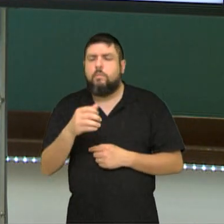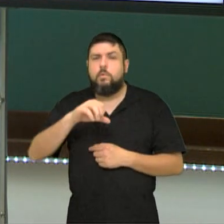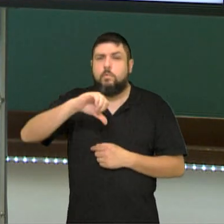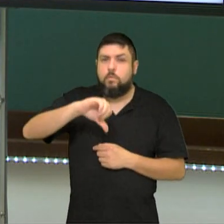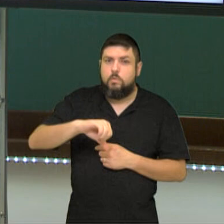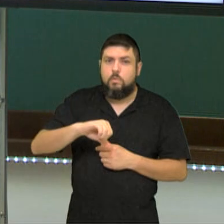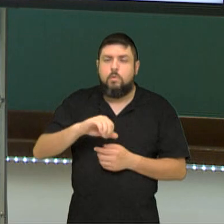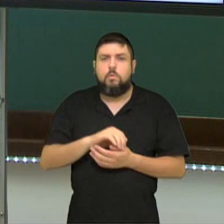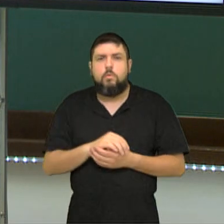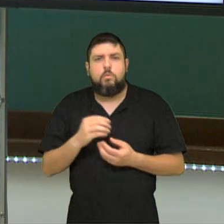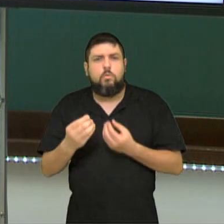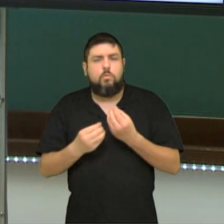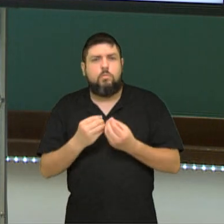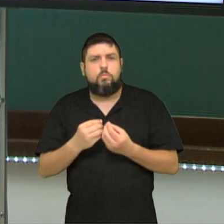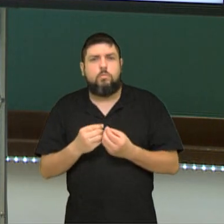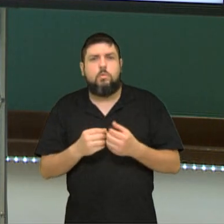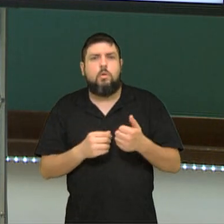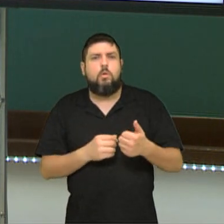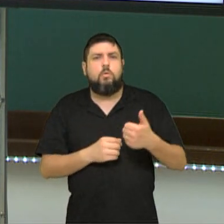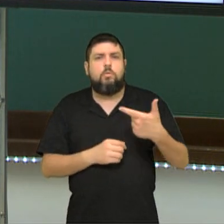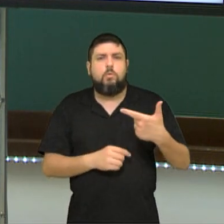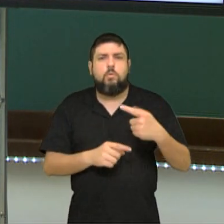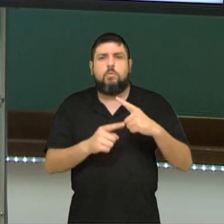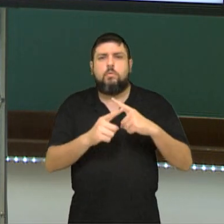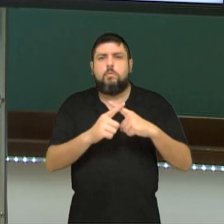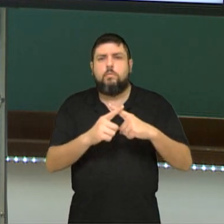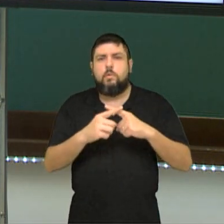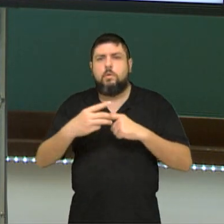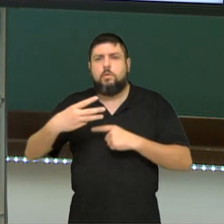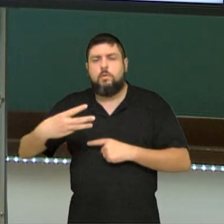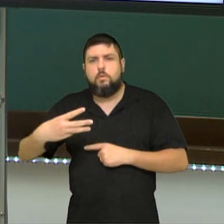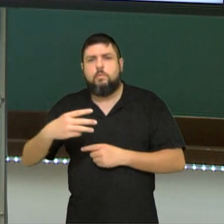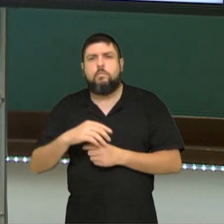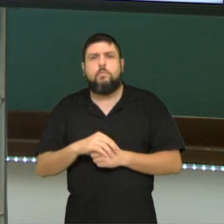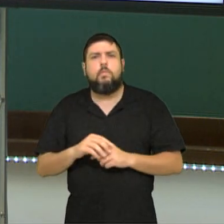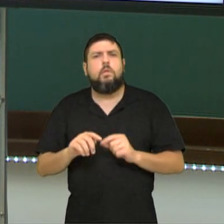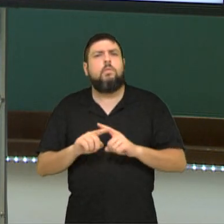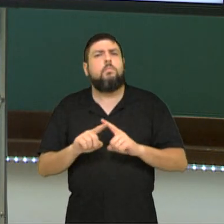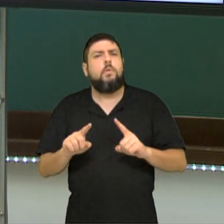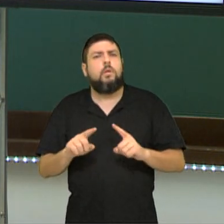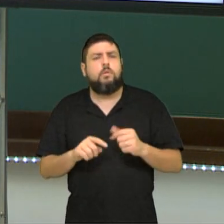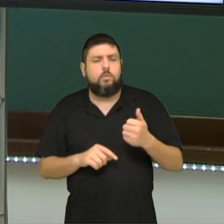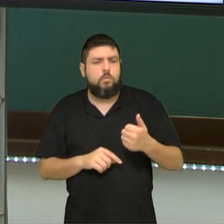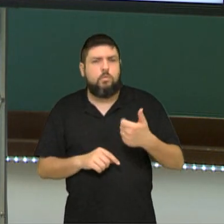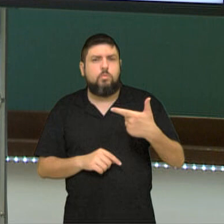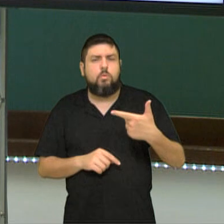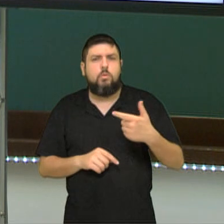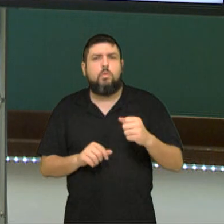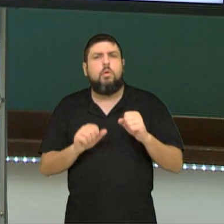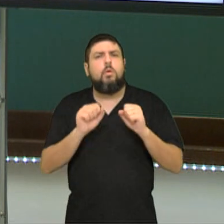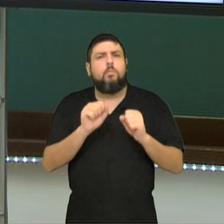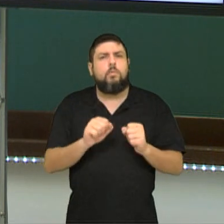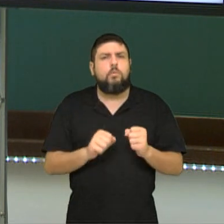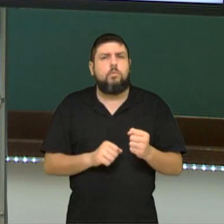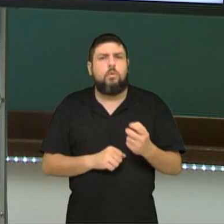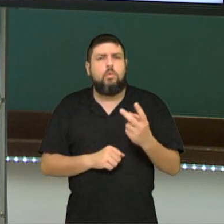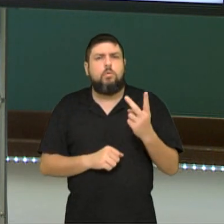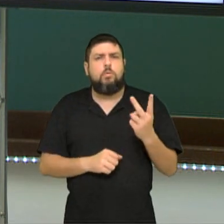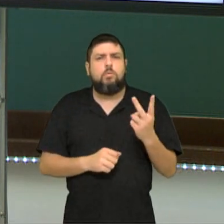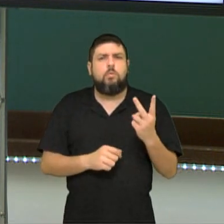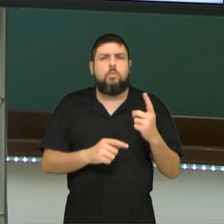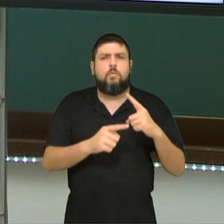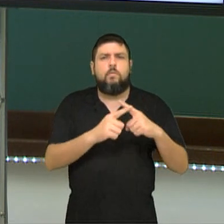forma, 12 vezes 3, 36 também. Só que o 12, eu posso ainda escrever 2 vezes 2,